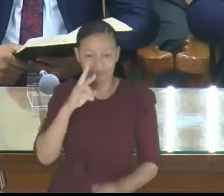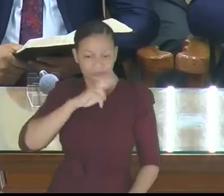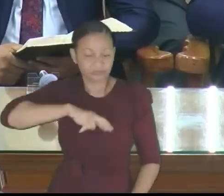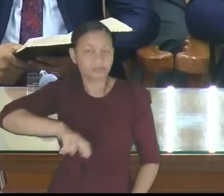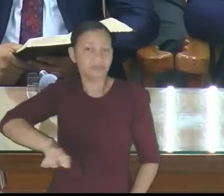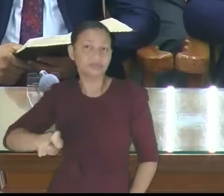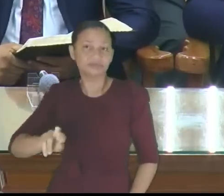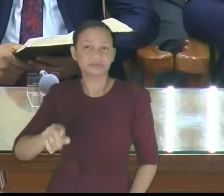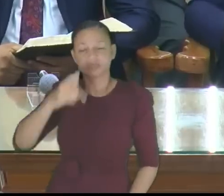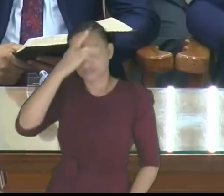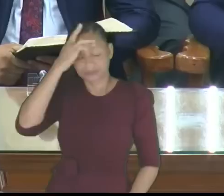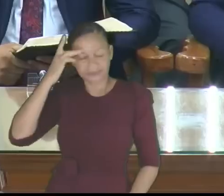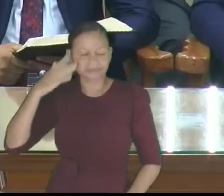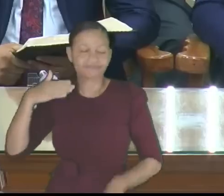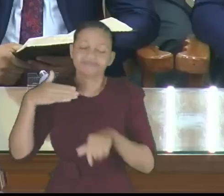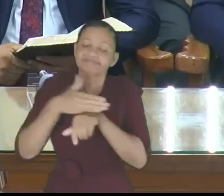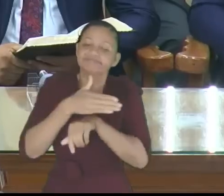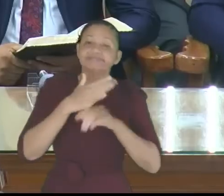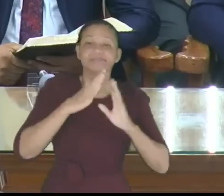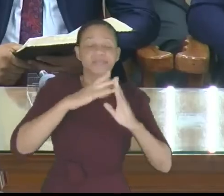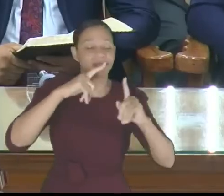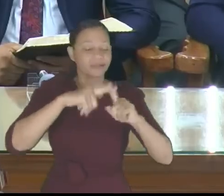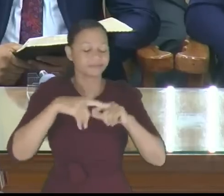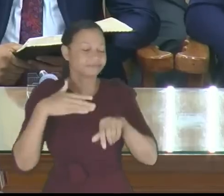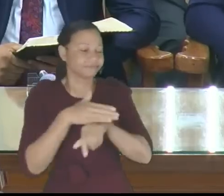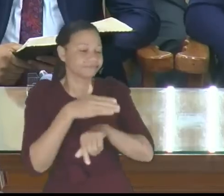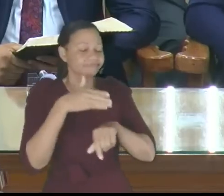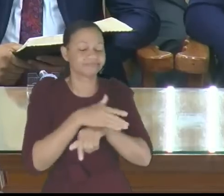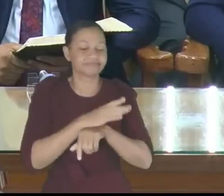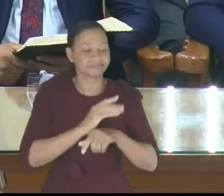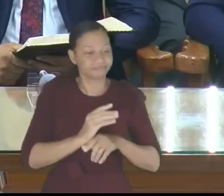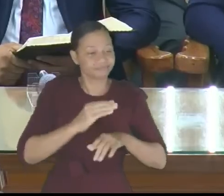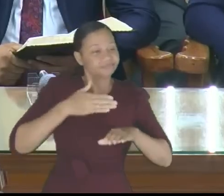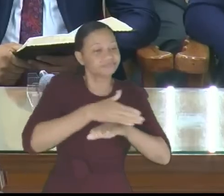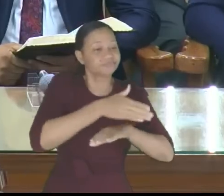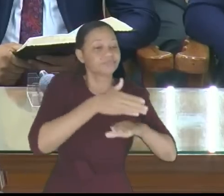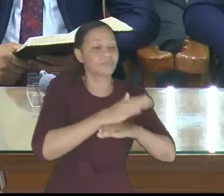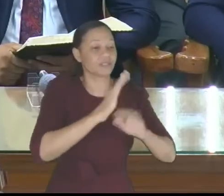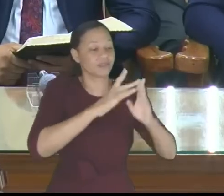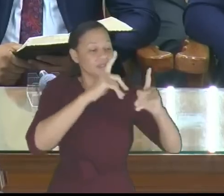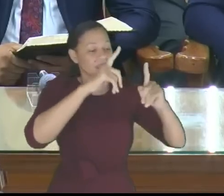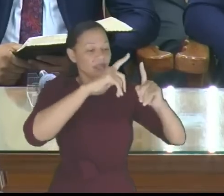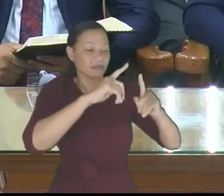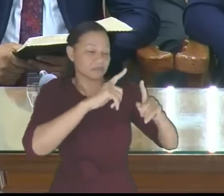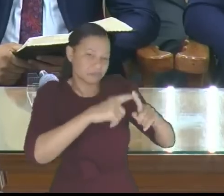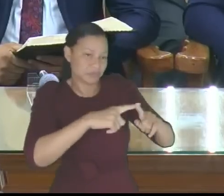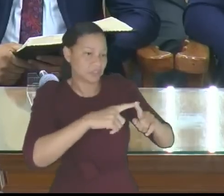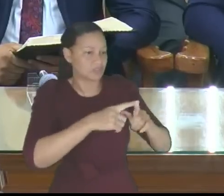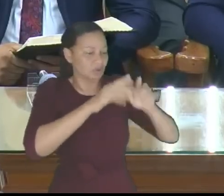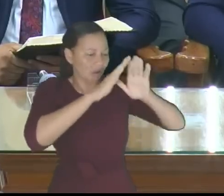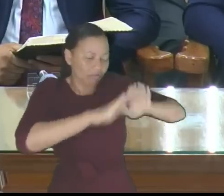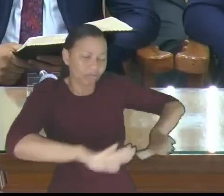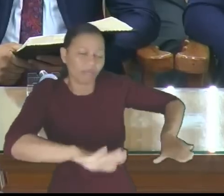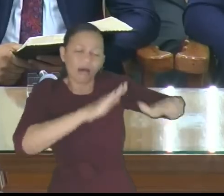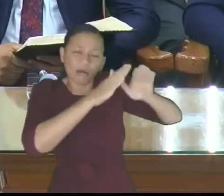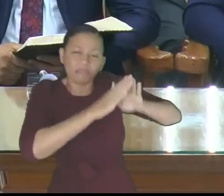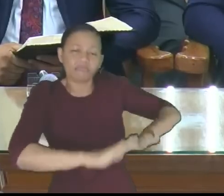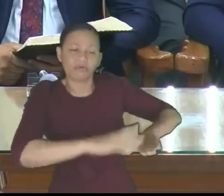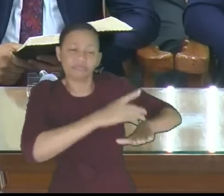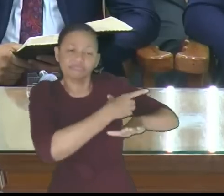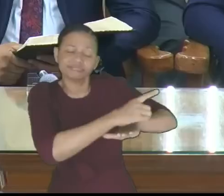elas vão para os templos, elas adoram seus deuses, mas quando termina a